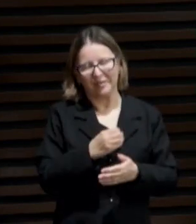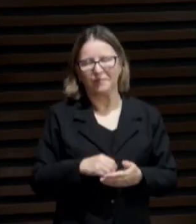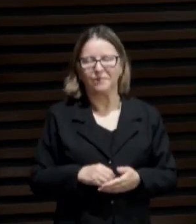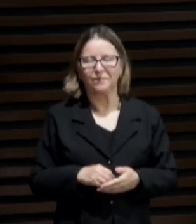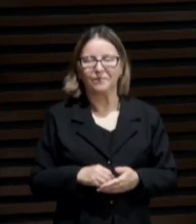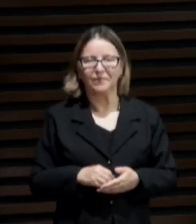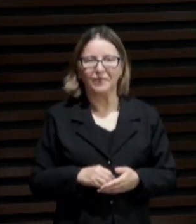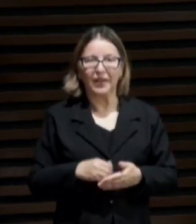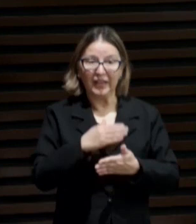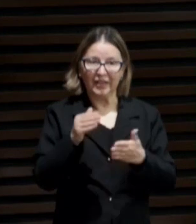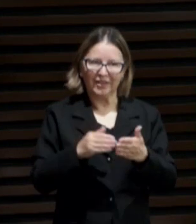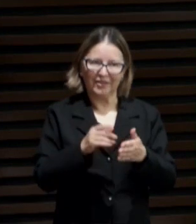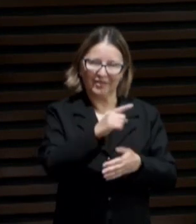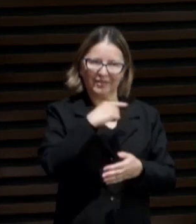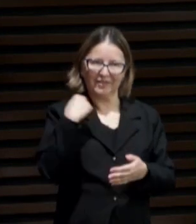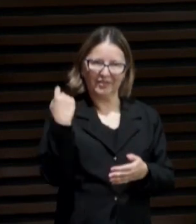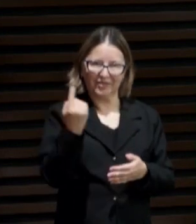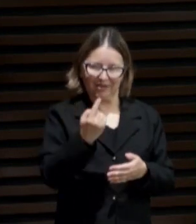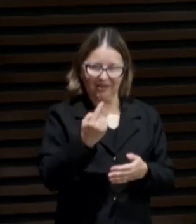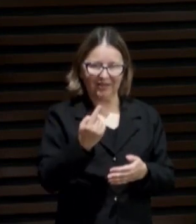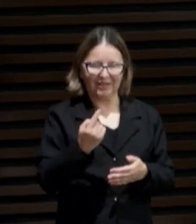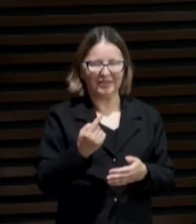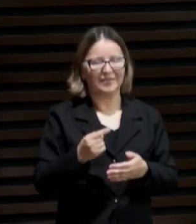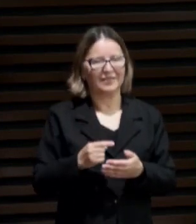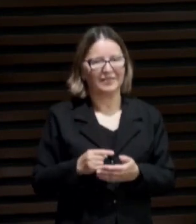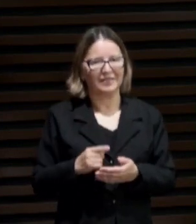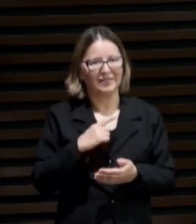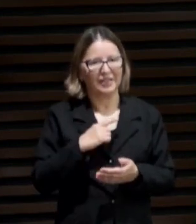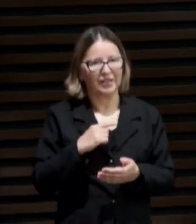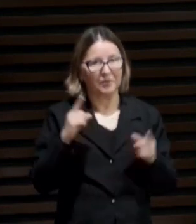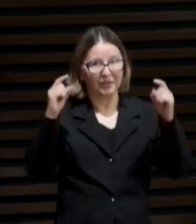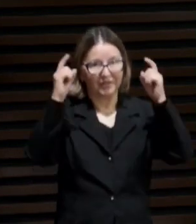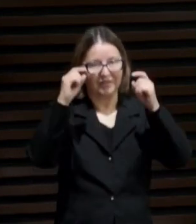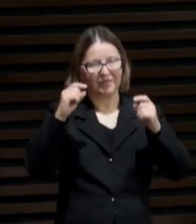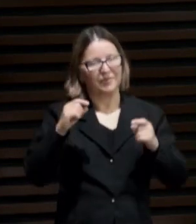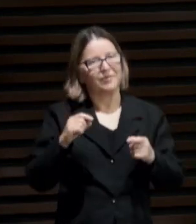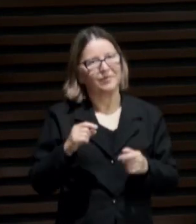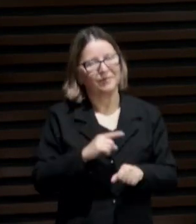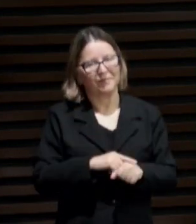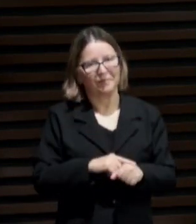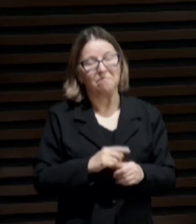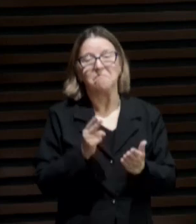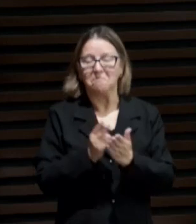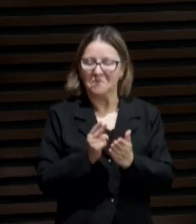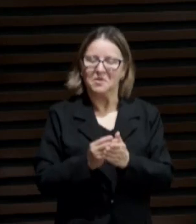compartilhamos a difícil situação, mesmo sendo novas criaturas em Cristo